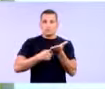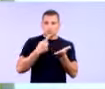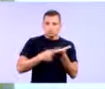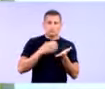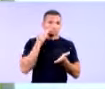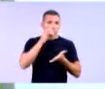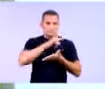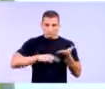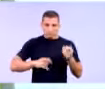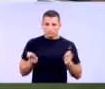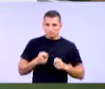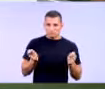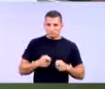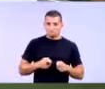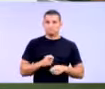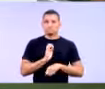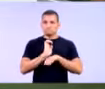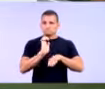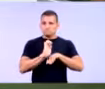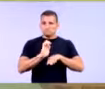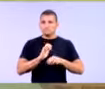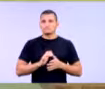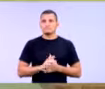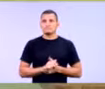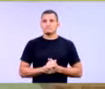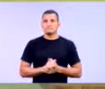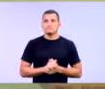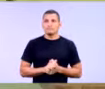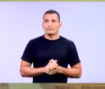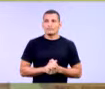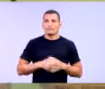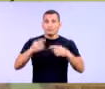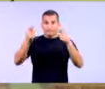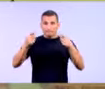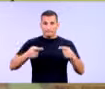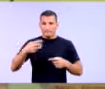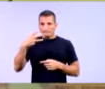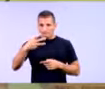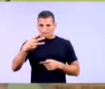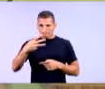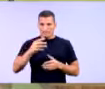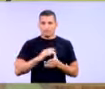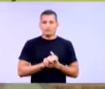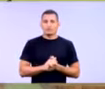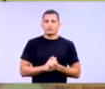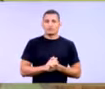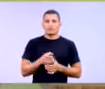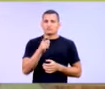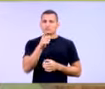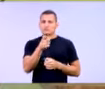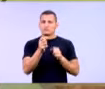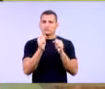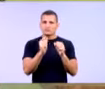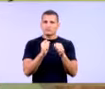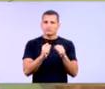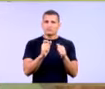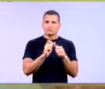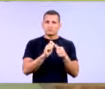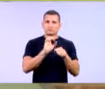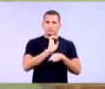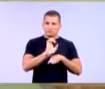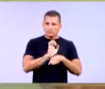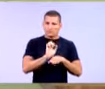compromisso, ok? Ok, vamos lá, professora. A terceira questão: você poderá fazer estágio em outra área que